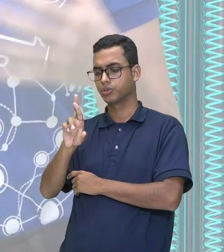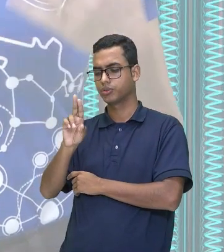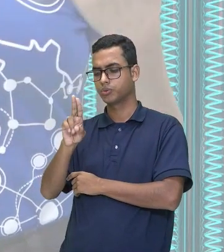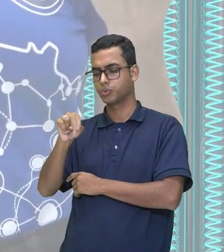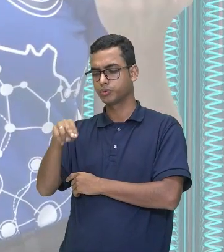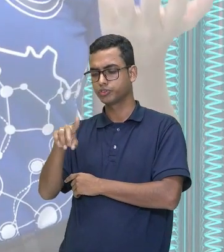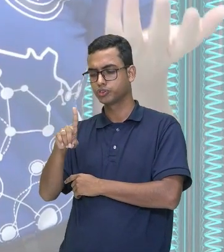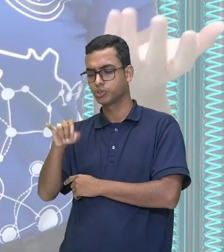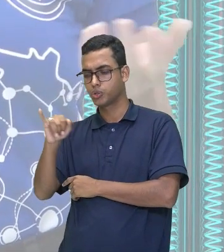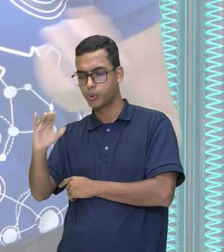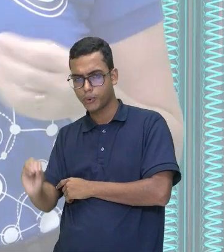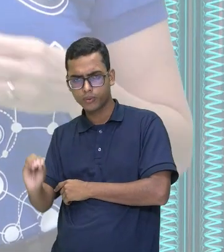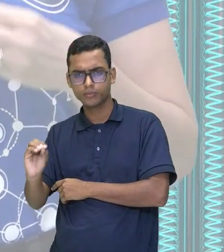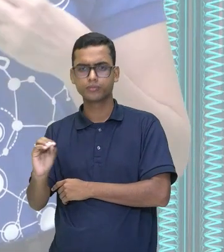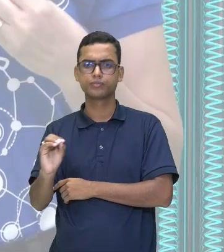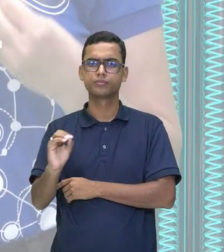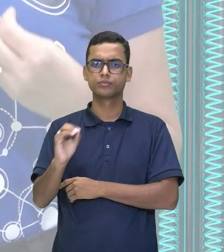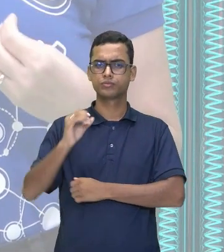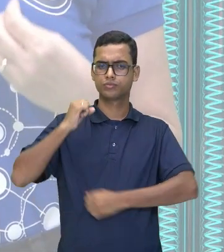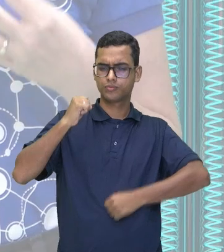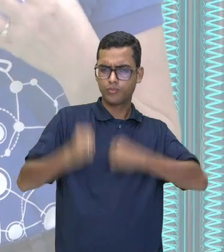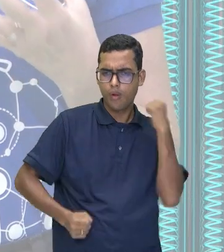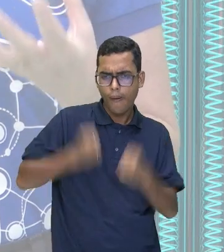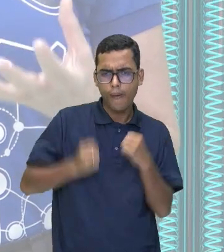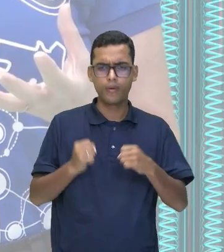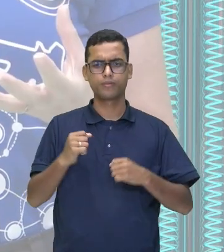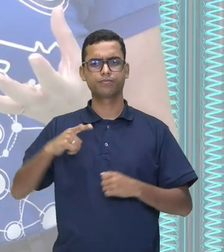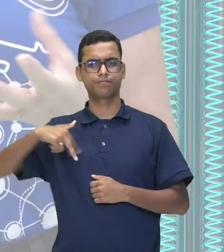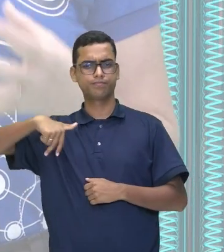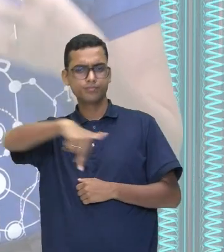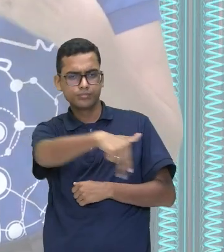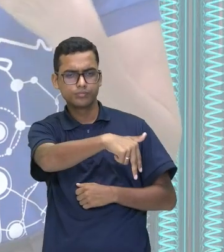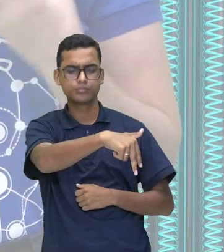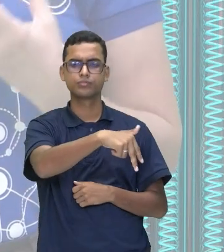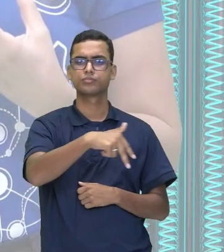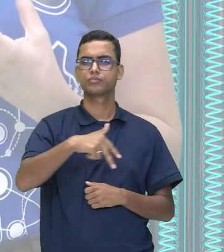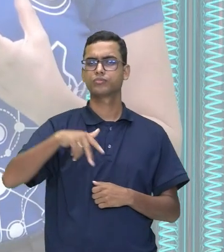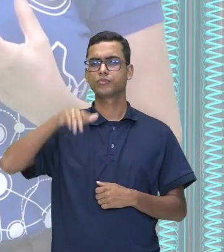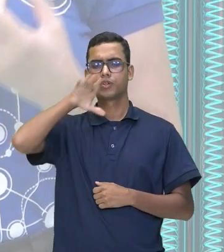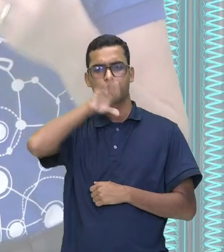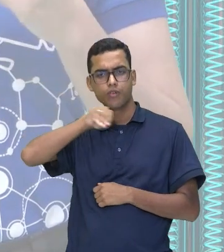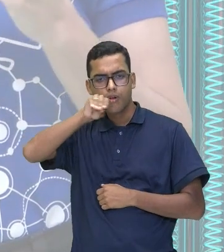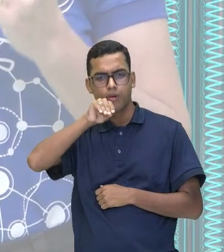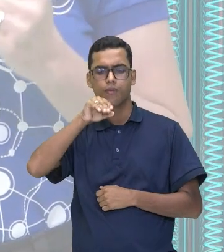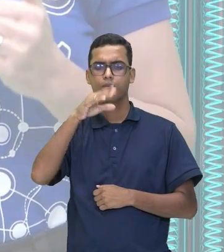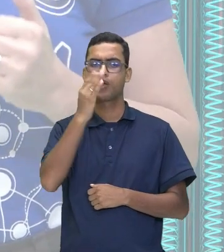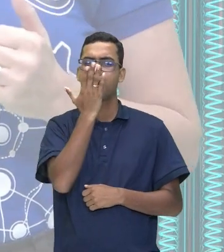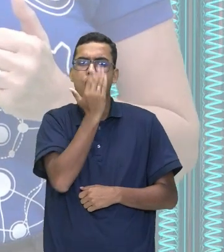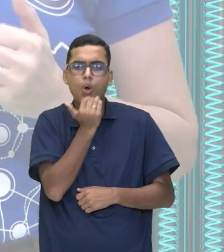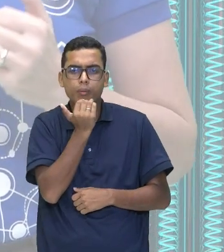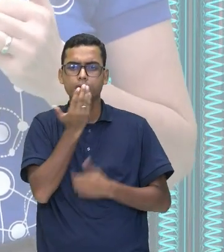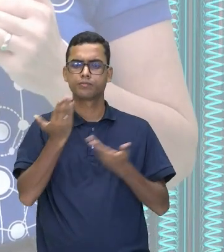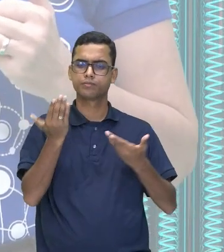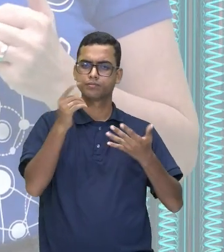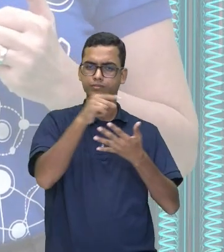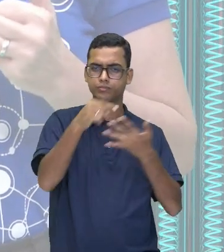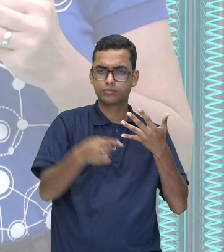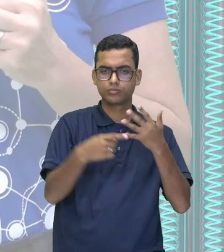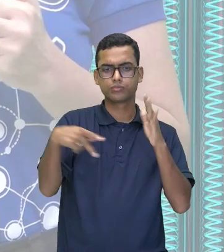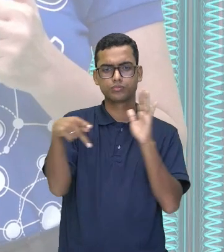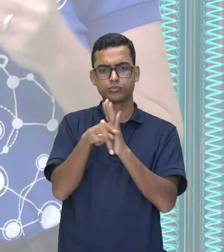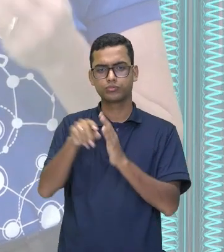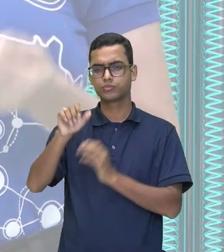correndo, ele estava andando, estava falando, estava rindo, estava comendo. Então, esse